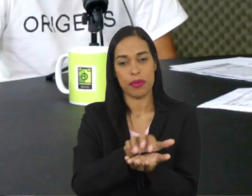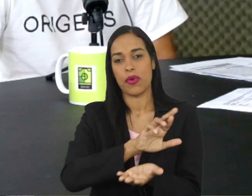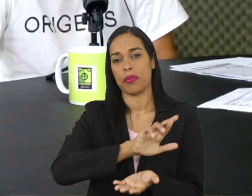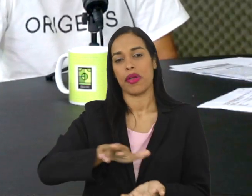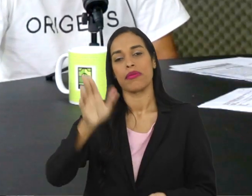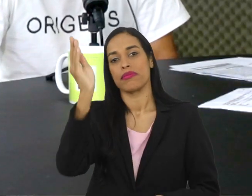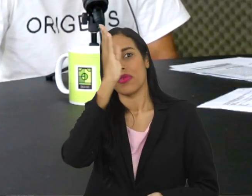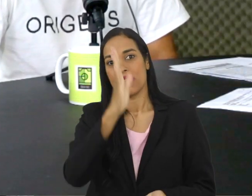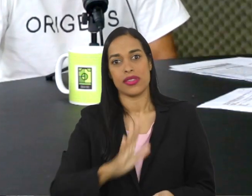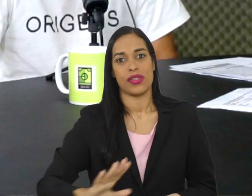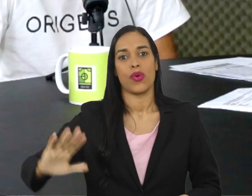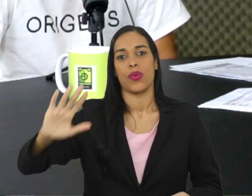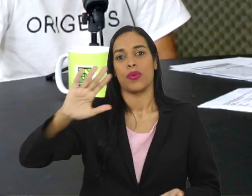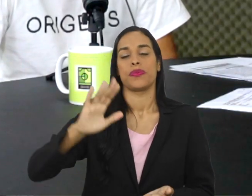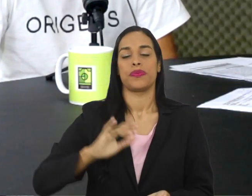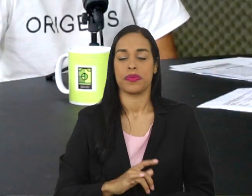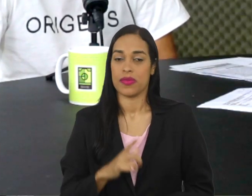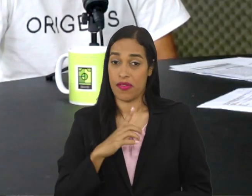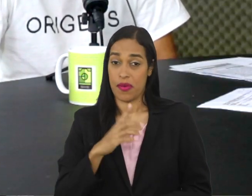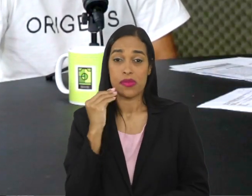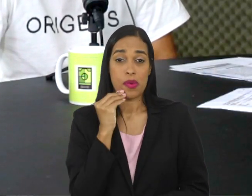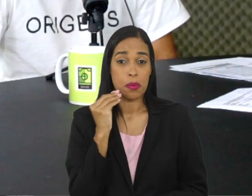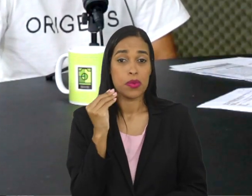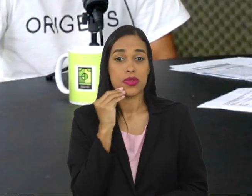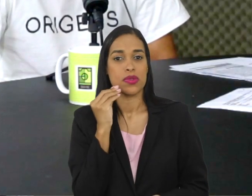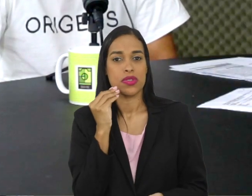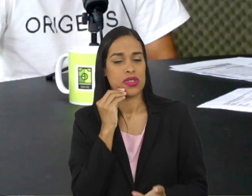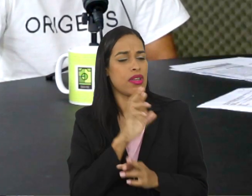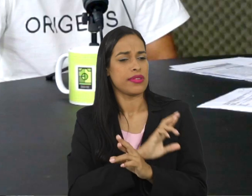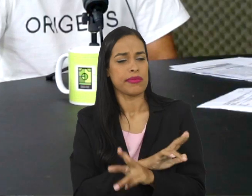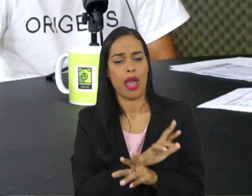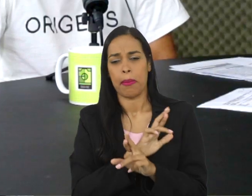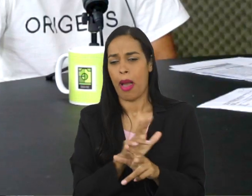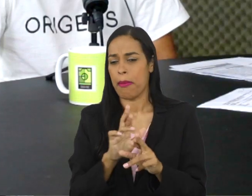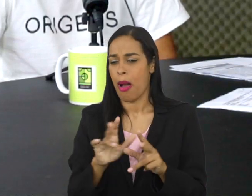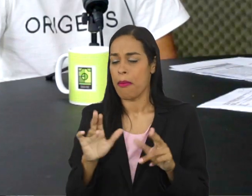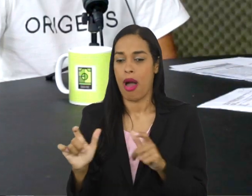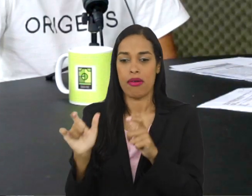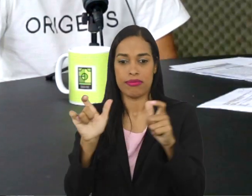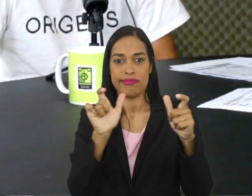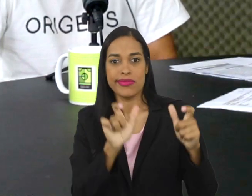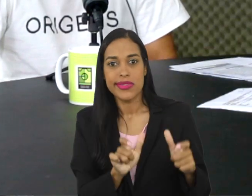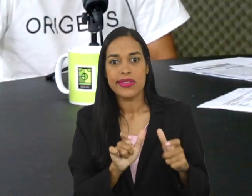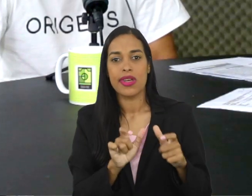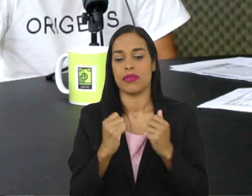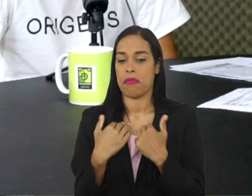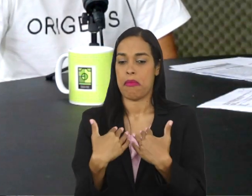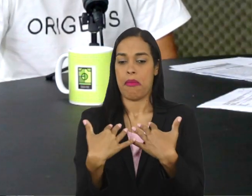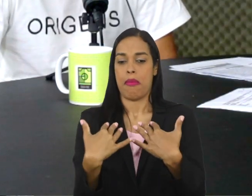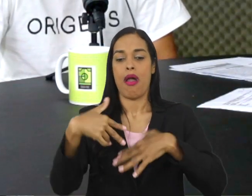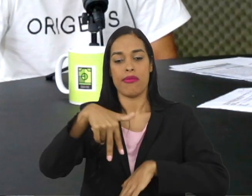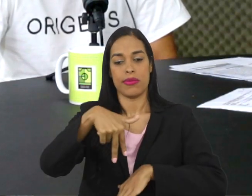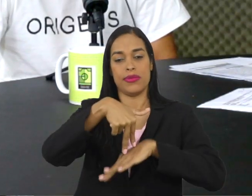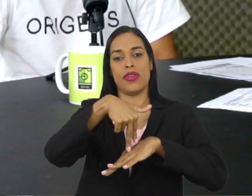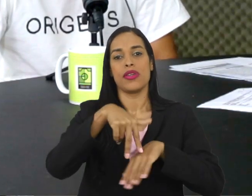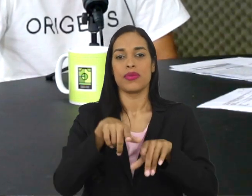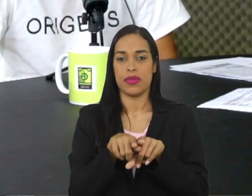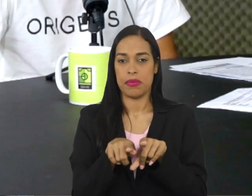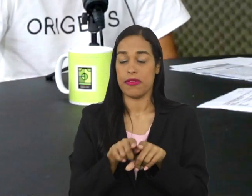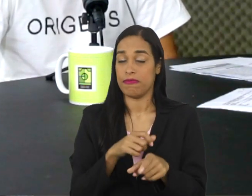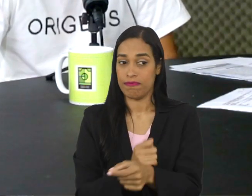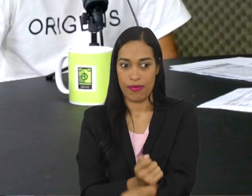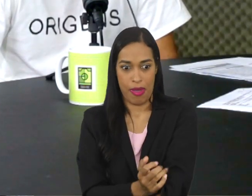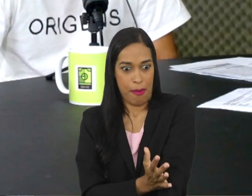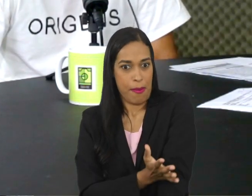do Brasil. E tivemos a oportunidade de tocar em vários pontos da cidade, inclusive no palco do Marco Zero. E foi uma grande